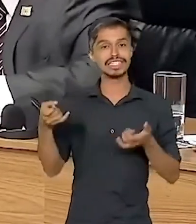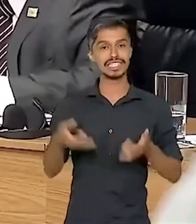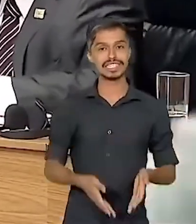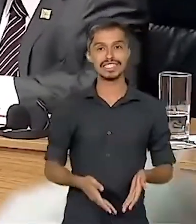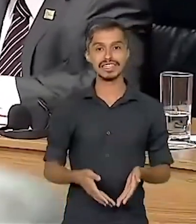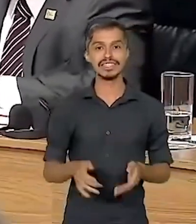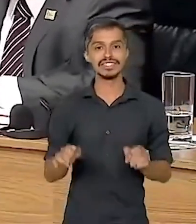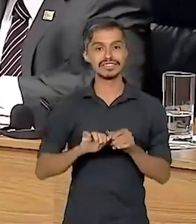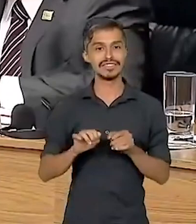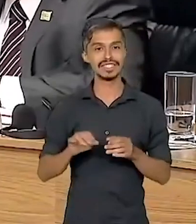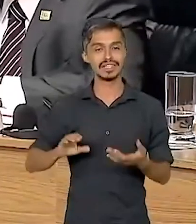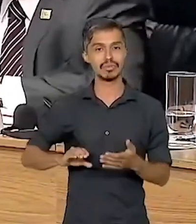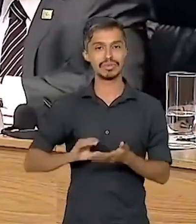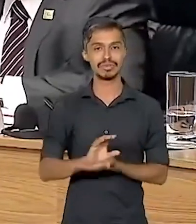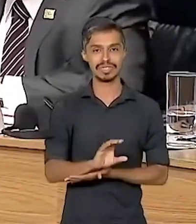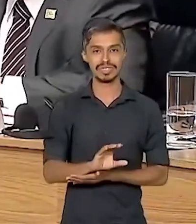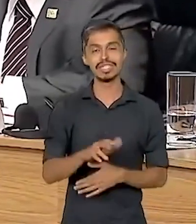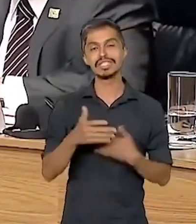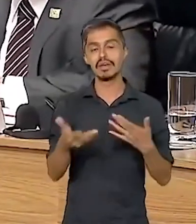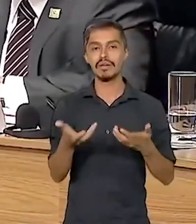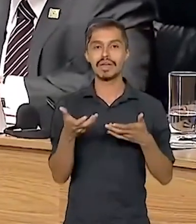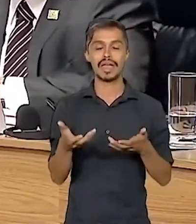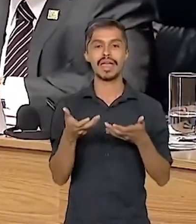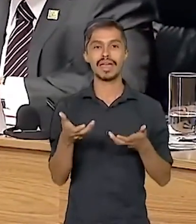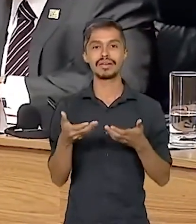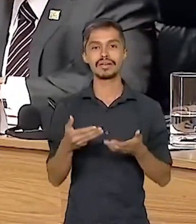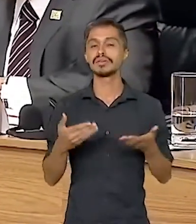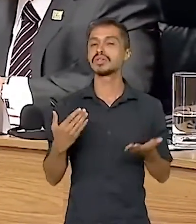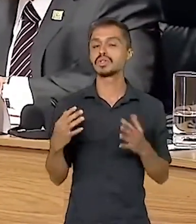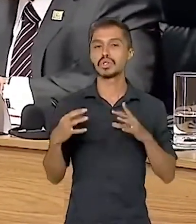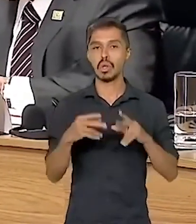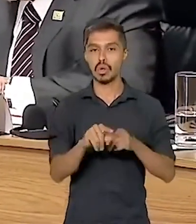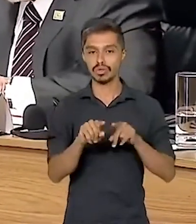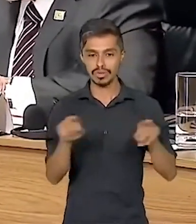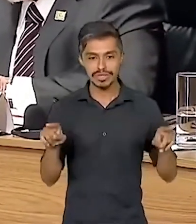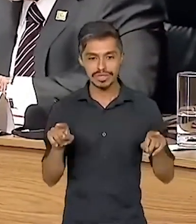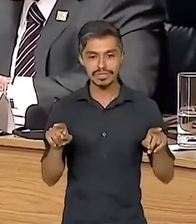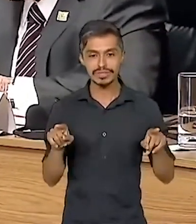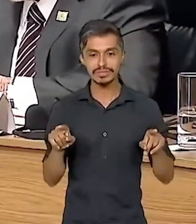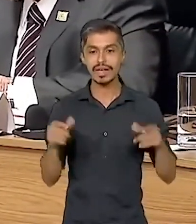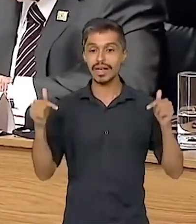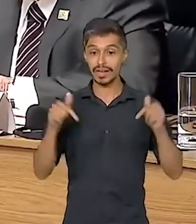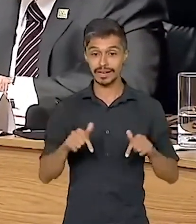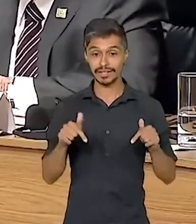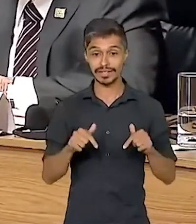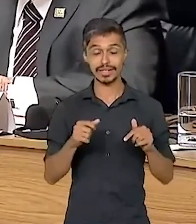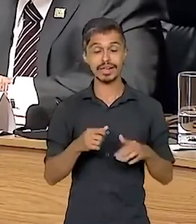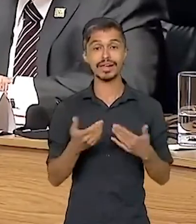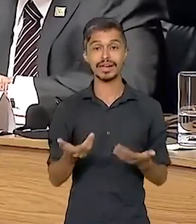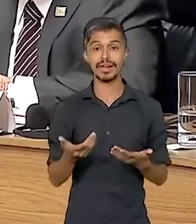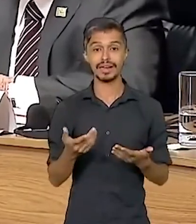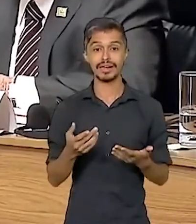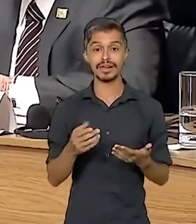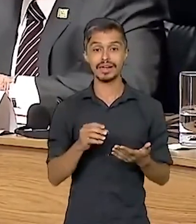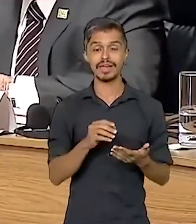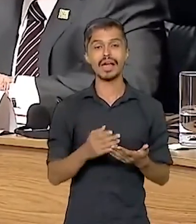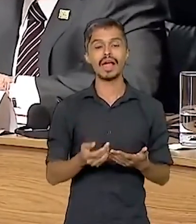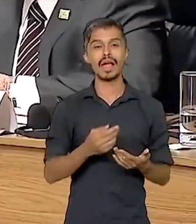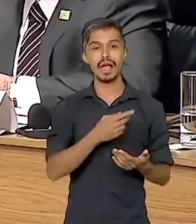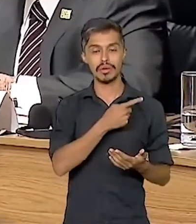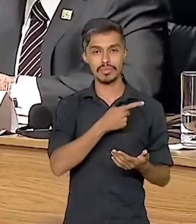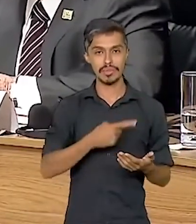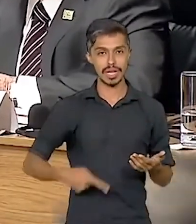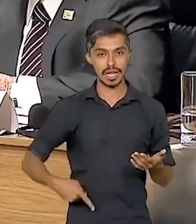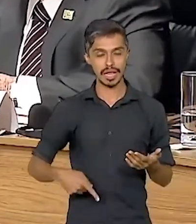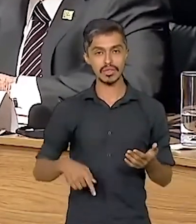de fazer esse financiamento. Então eu queria, companheiros e companheiras, aqui passar a